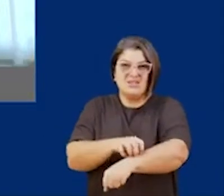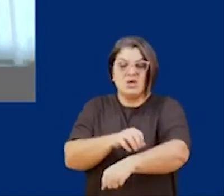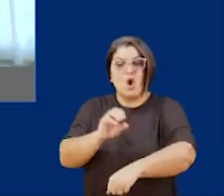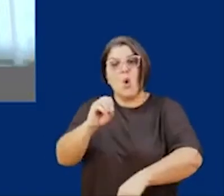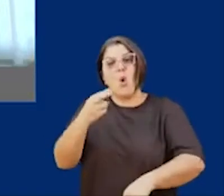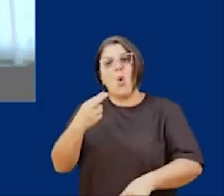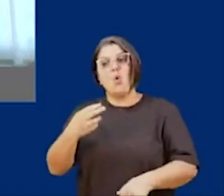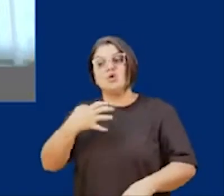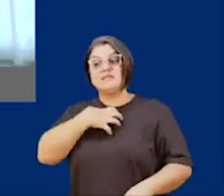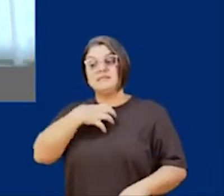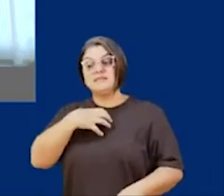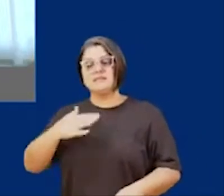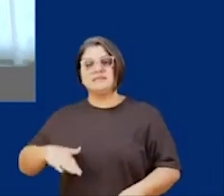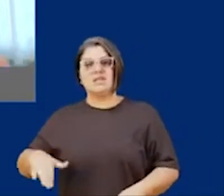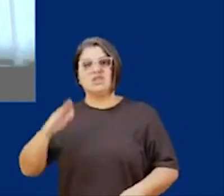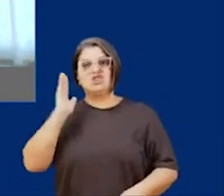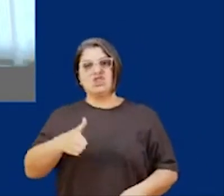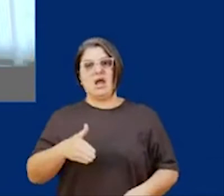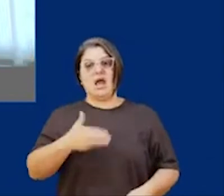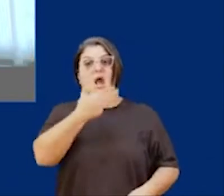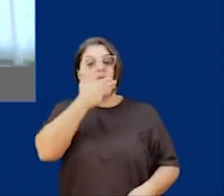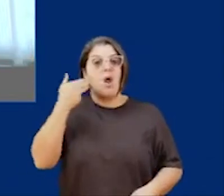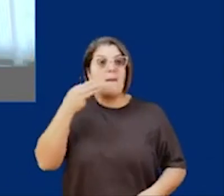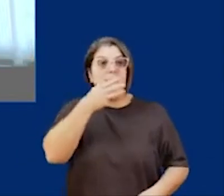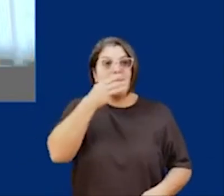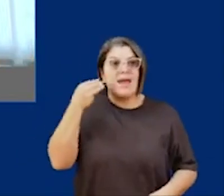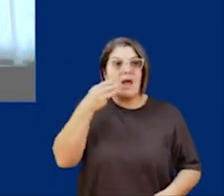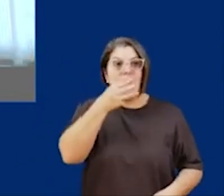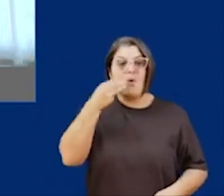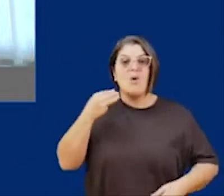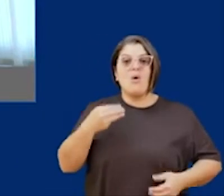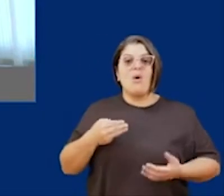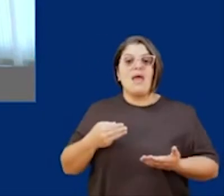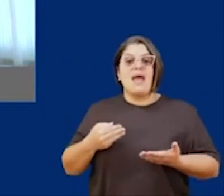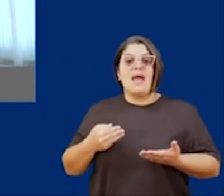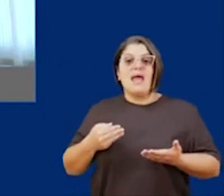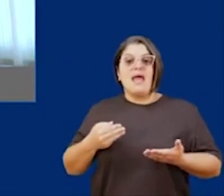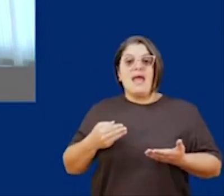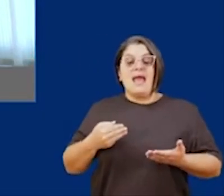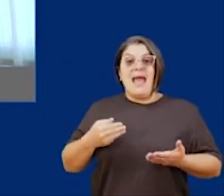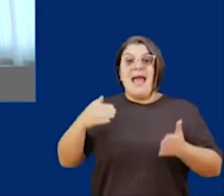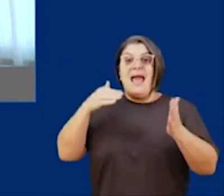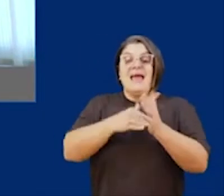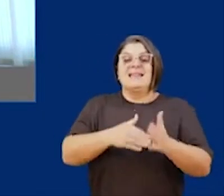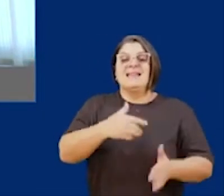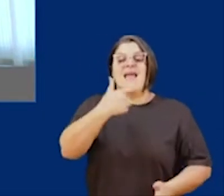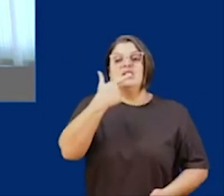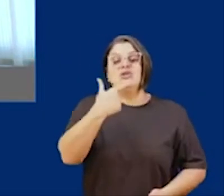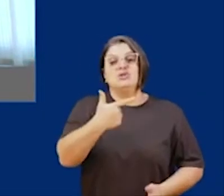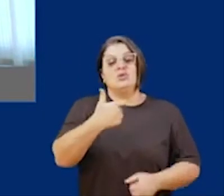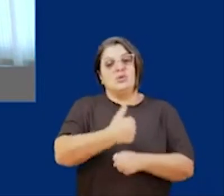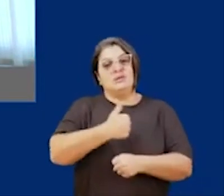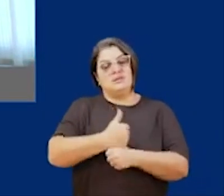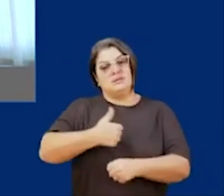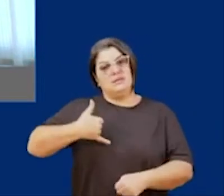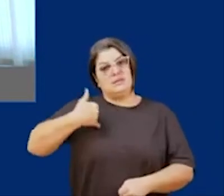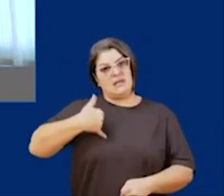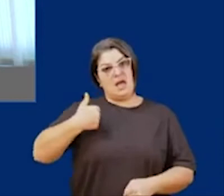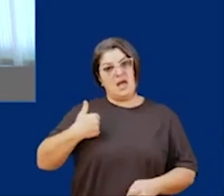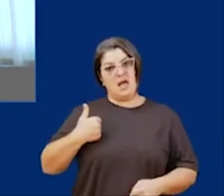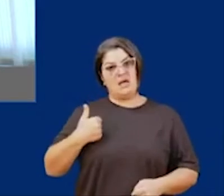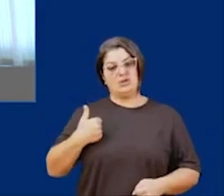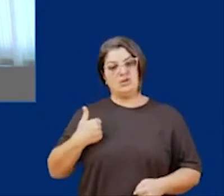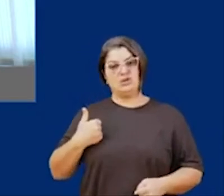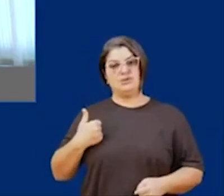outro papo. O mel, ele não é realmente recomendado até os 2 anos de idade por 2 motivos. No primeiro ano de idade, até o primeiro